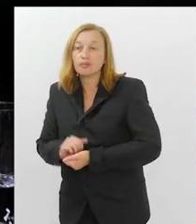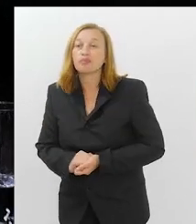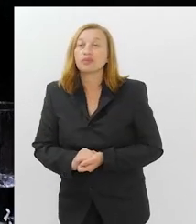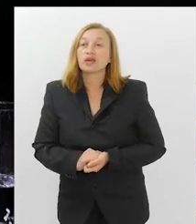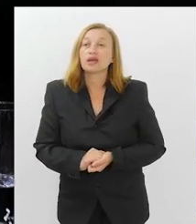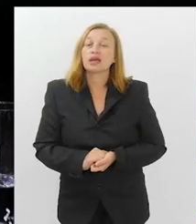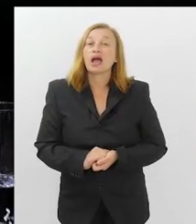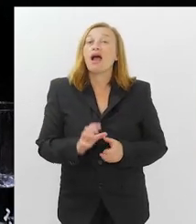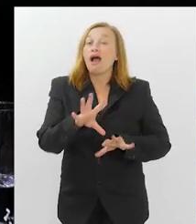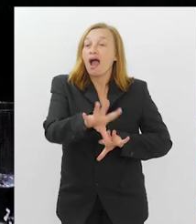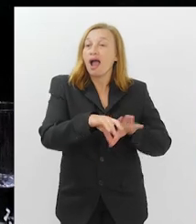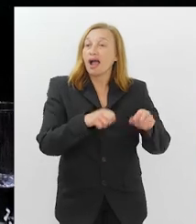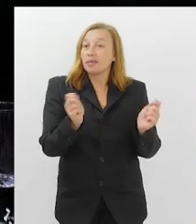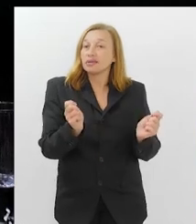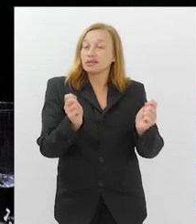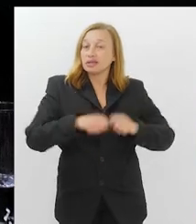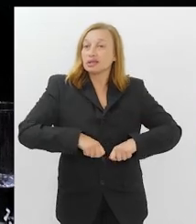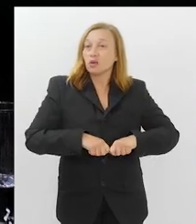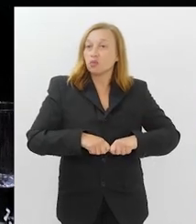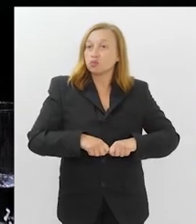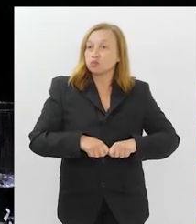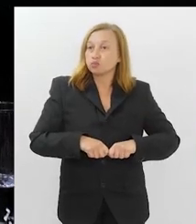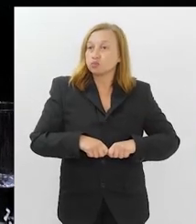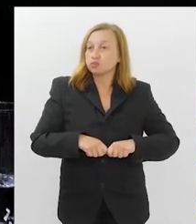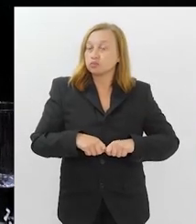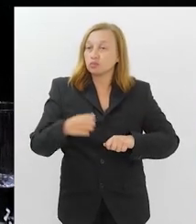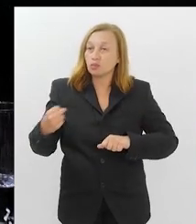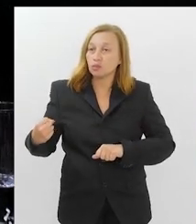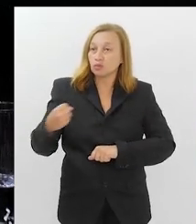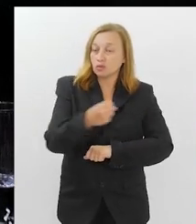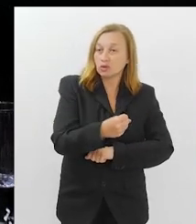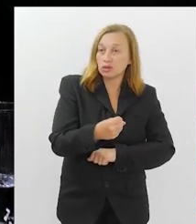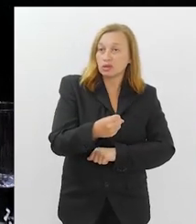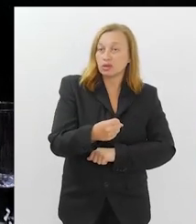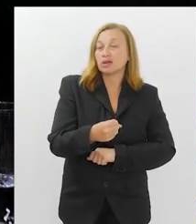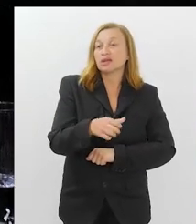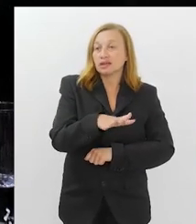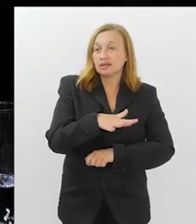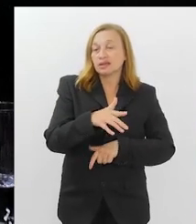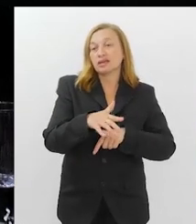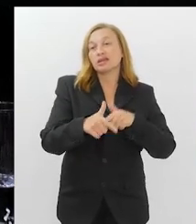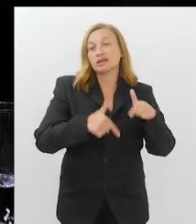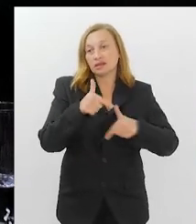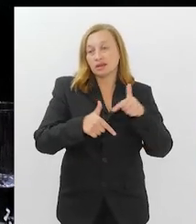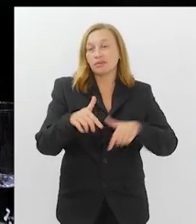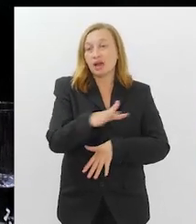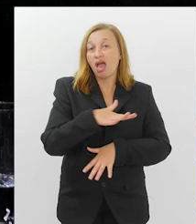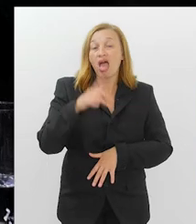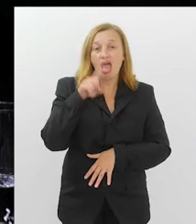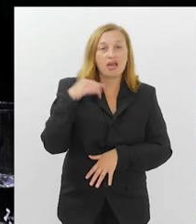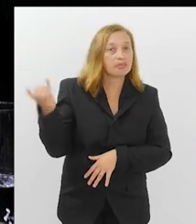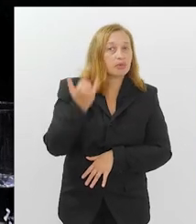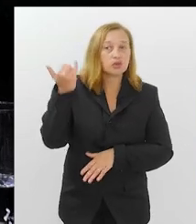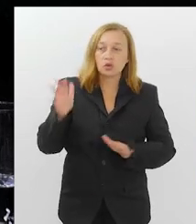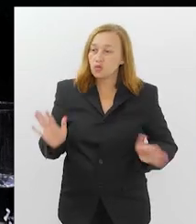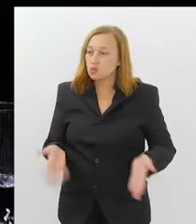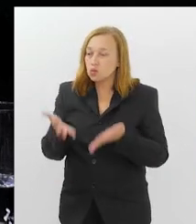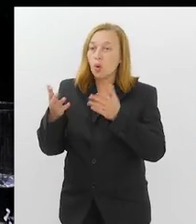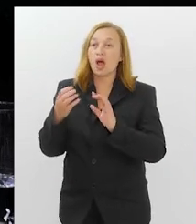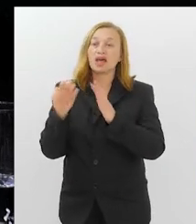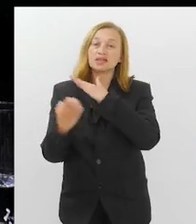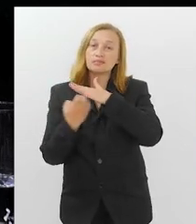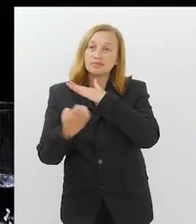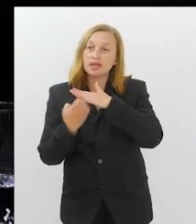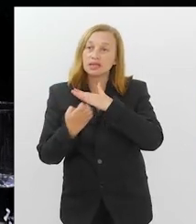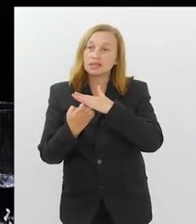filhos. A capacitação e a inserção dessa mulher no mercado de trabalho é importantíssimo. Estimular as